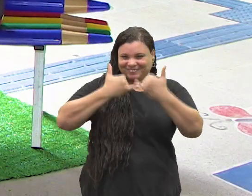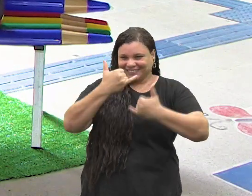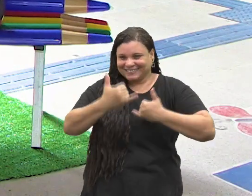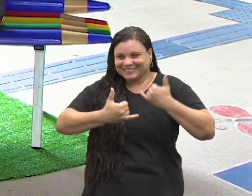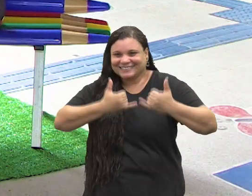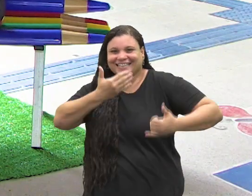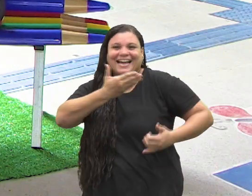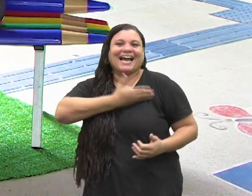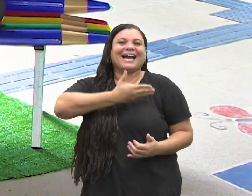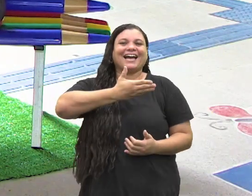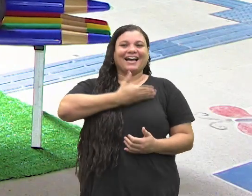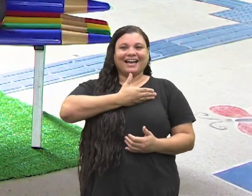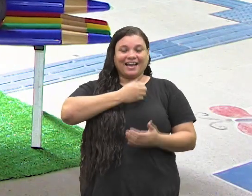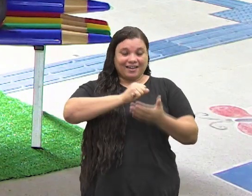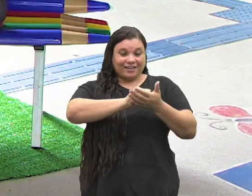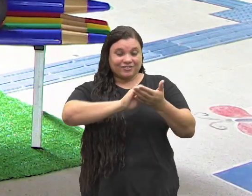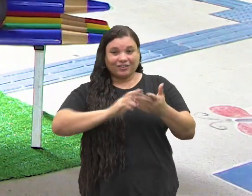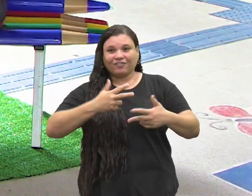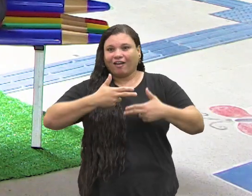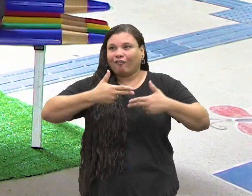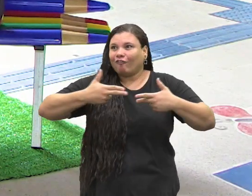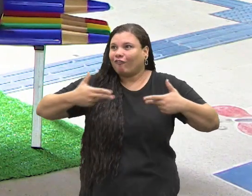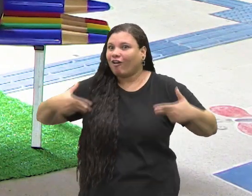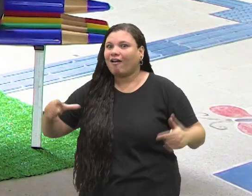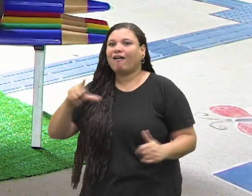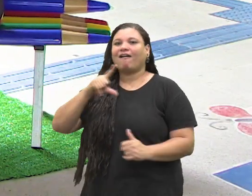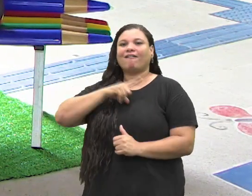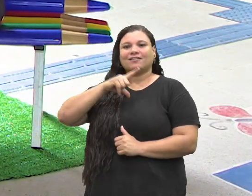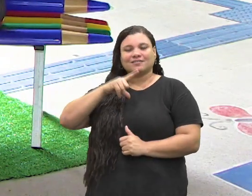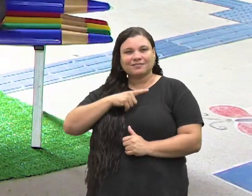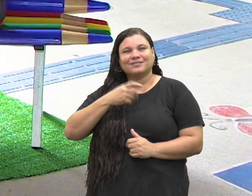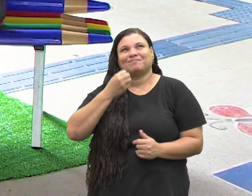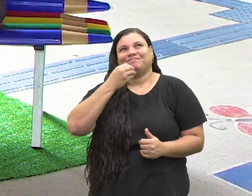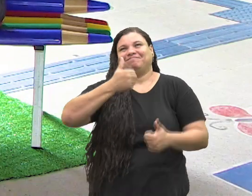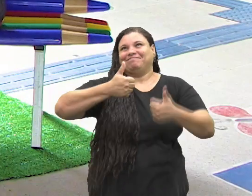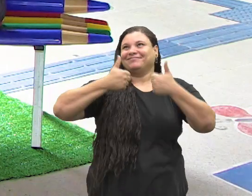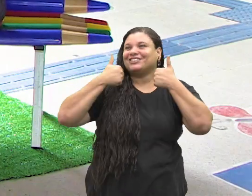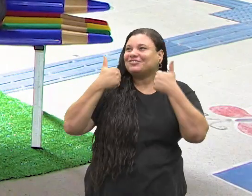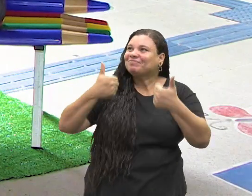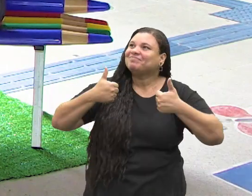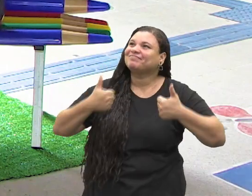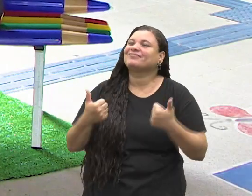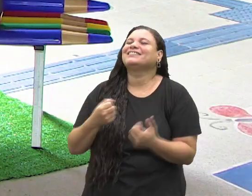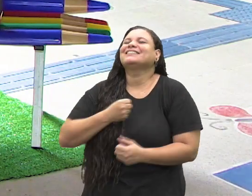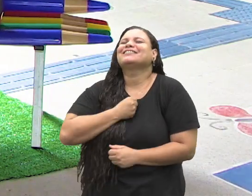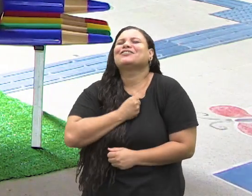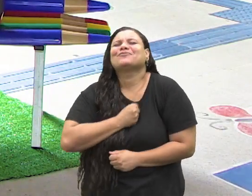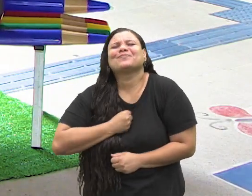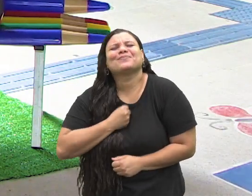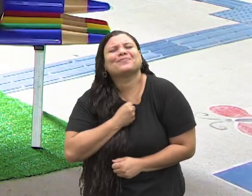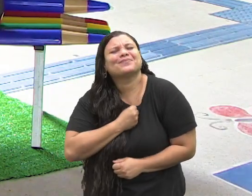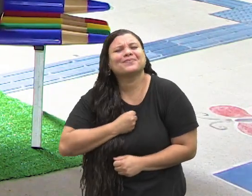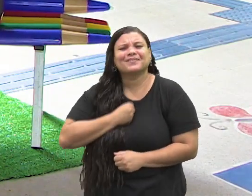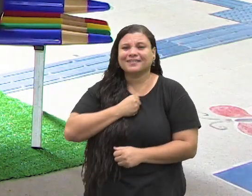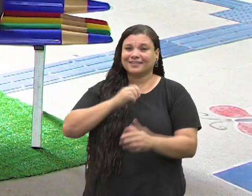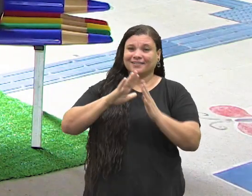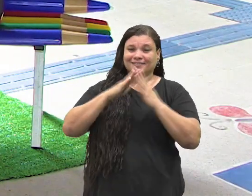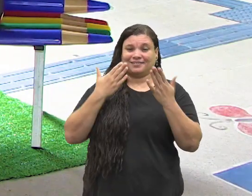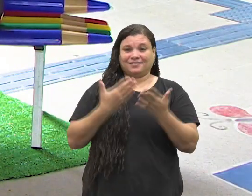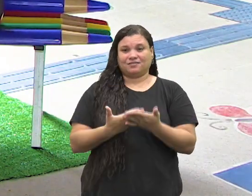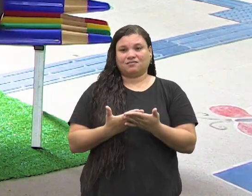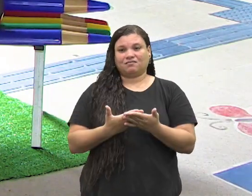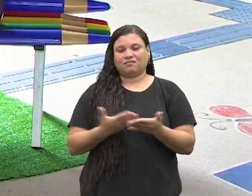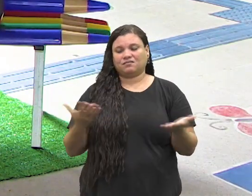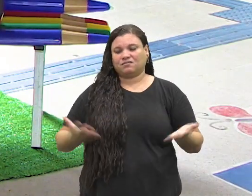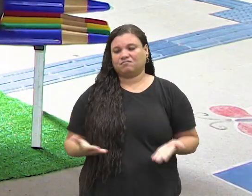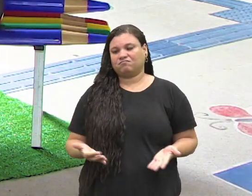atividades diversificadas. Como era bom, como eu estou com saudade da minha escola. Tô muito triste, tenho nada